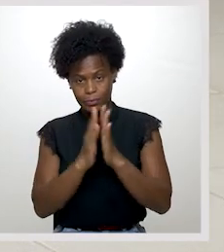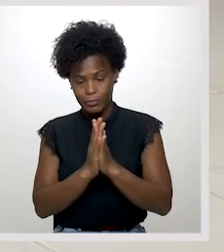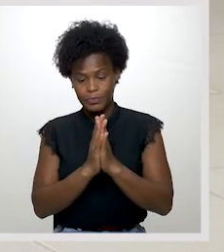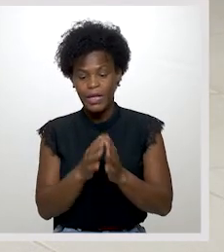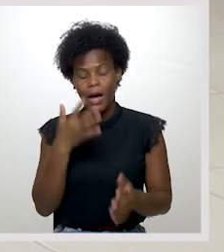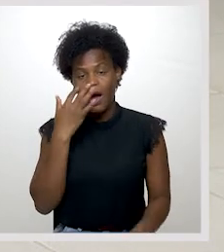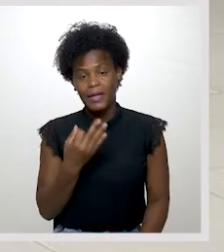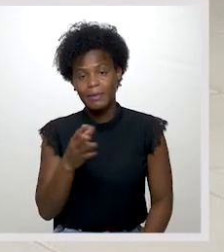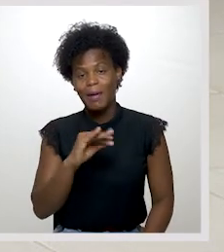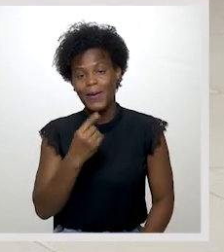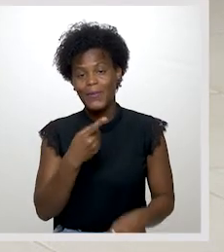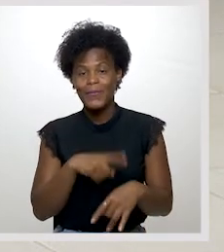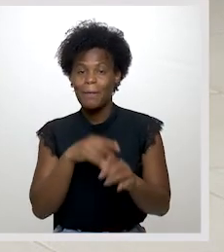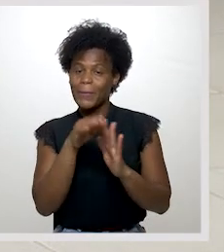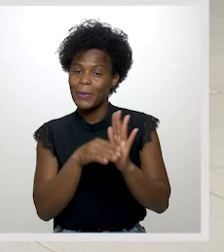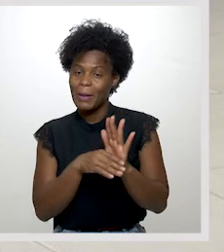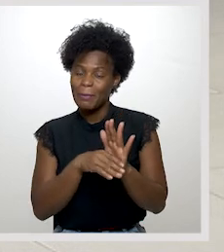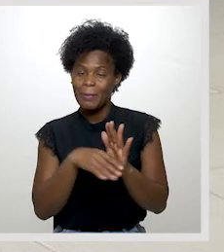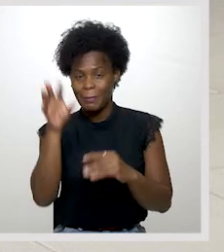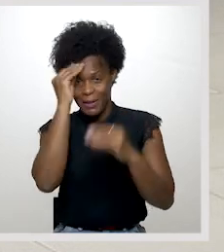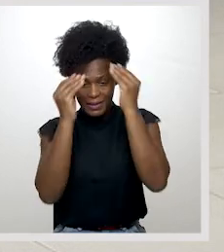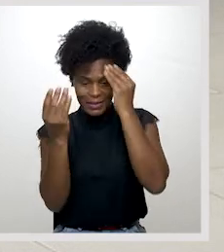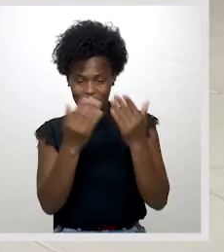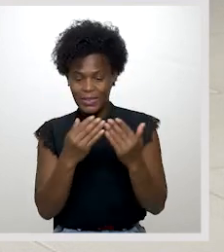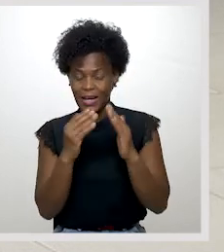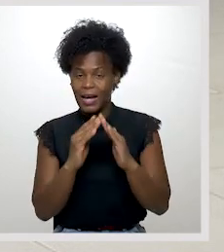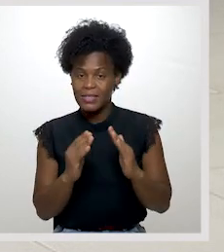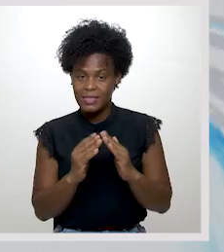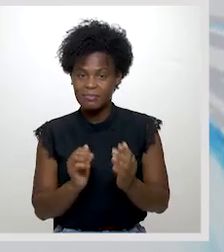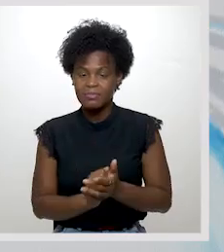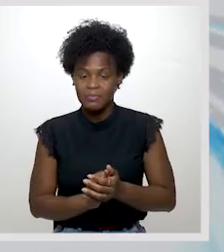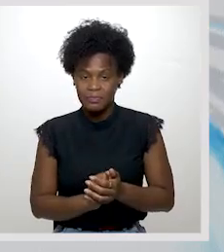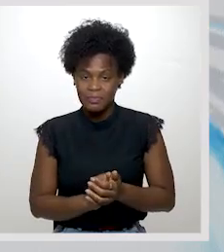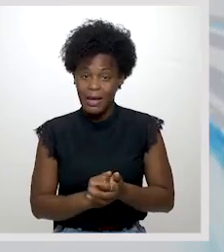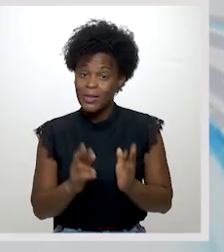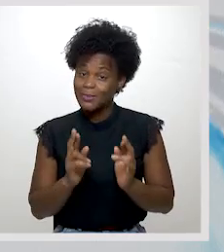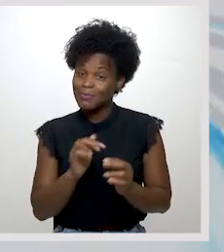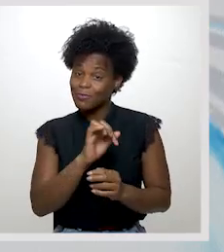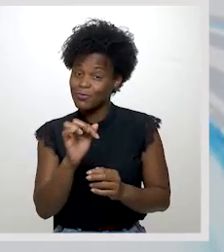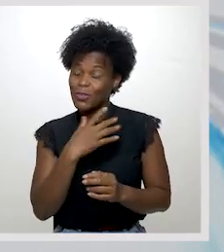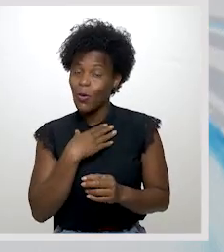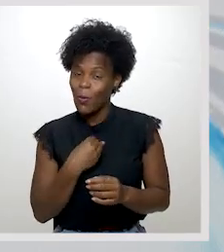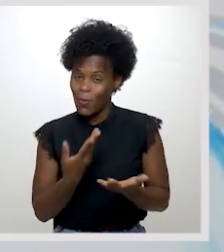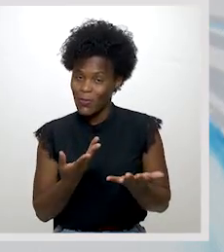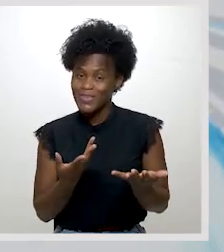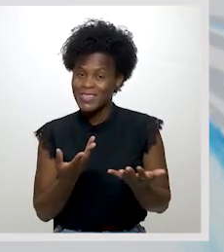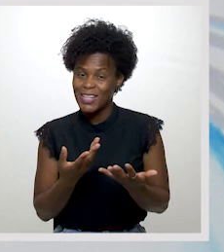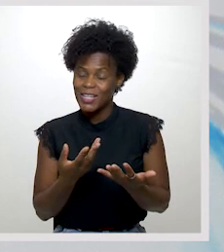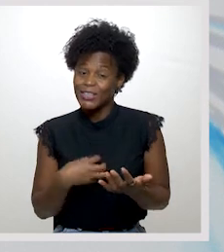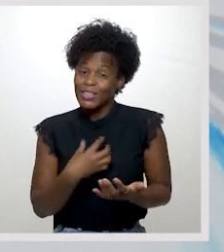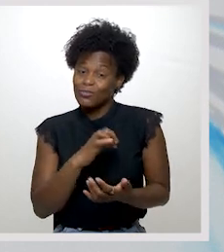E assim foi mais uma edição do programa Aprender e Estudar em Casa. Espero que tenha sido do vosso agrado.